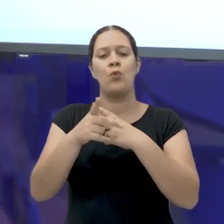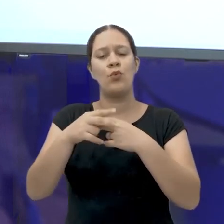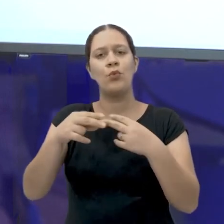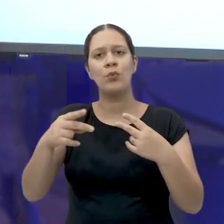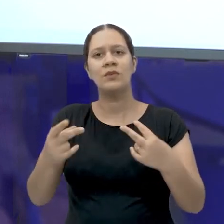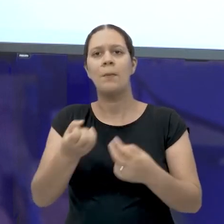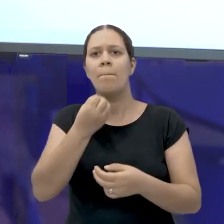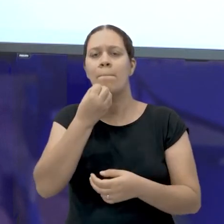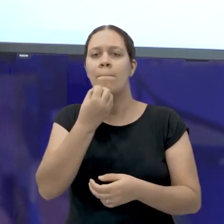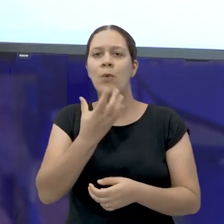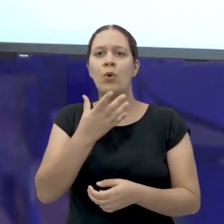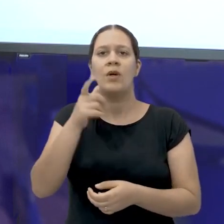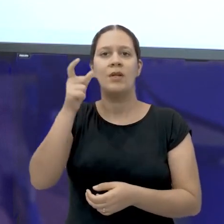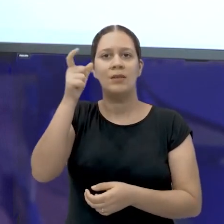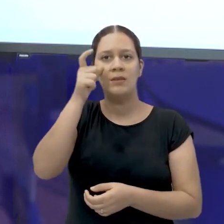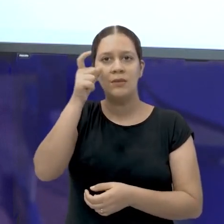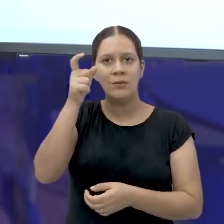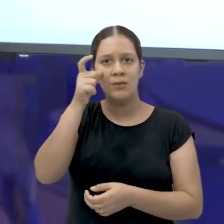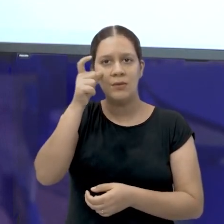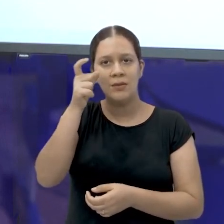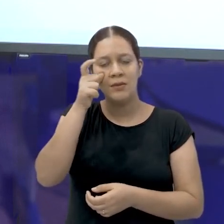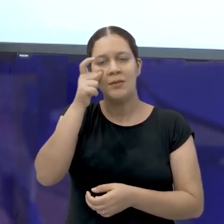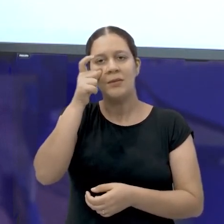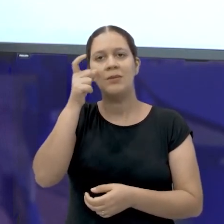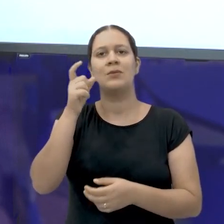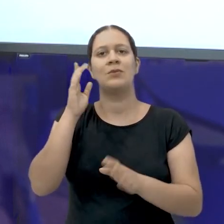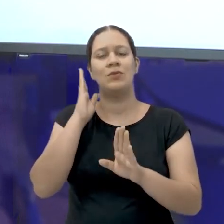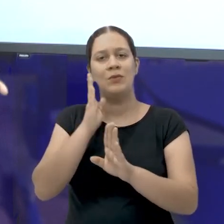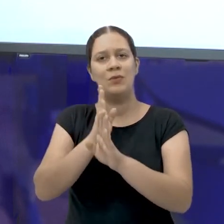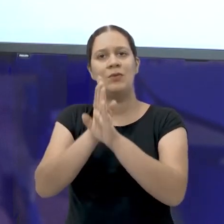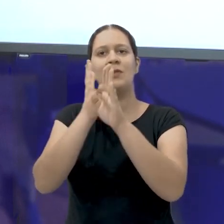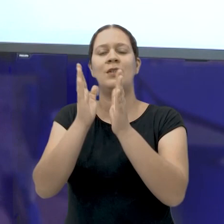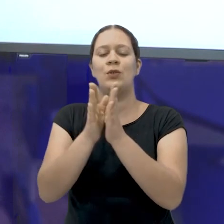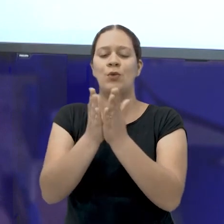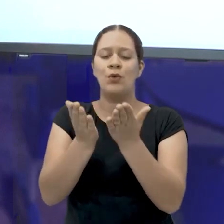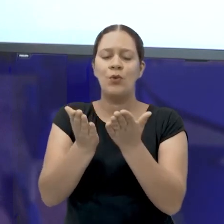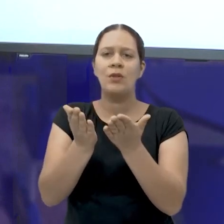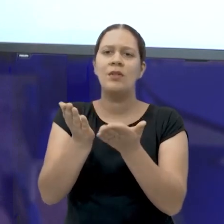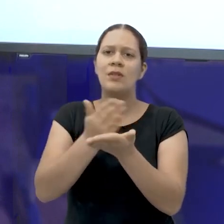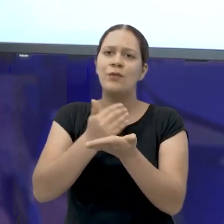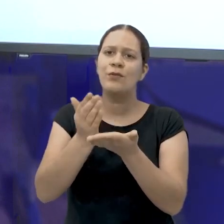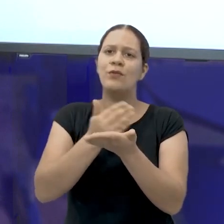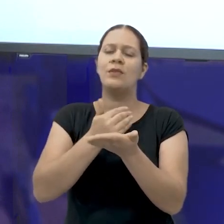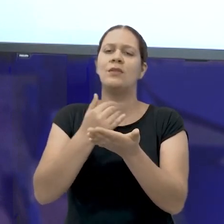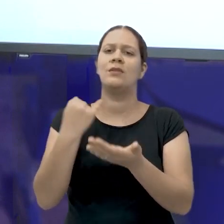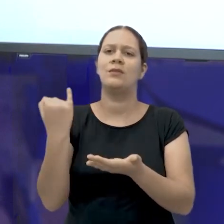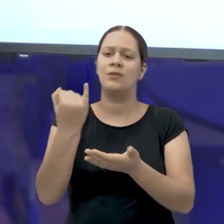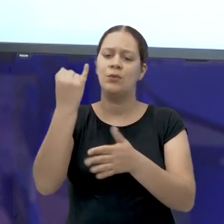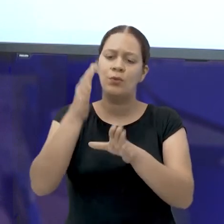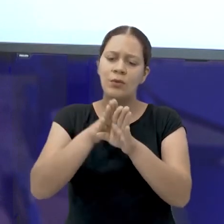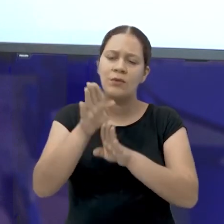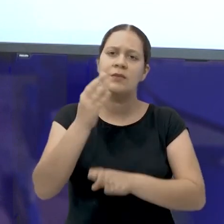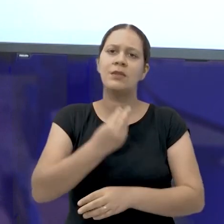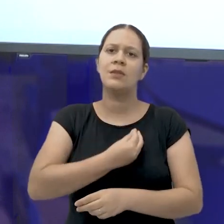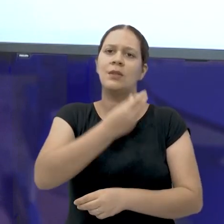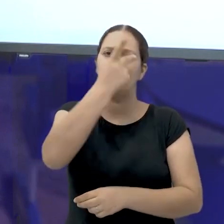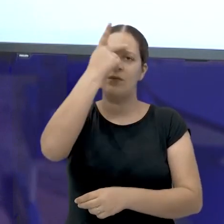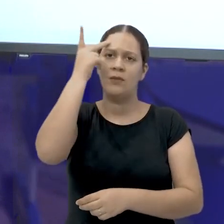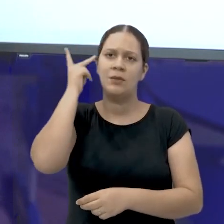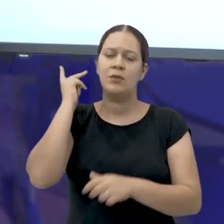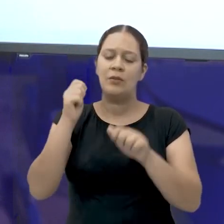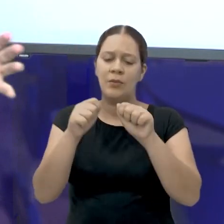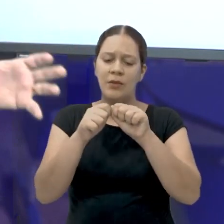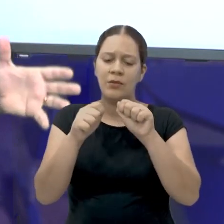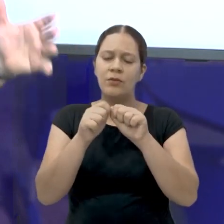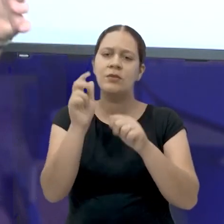boa e interessante tem para se descobrir quanto aos livros sagrados que orientam a vida das pessoas, que